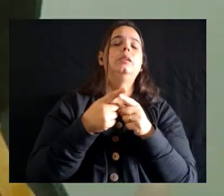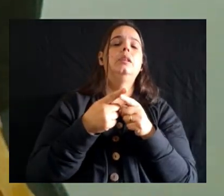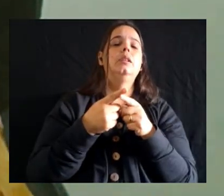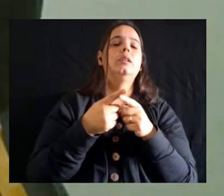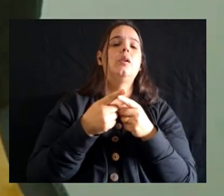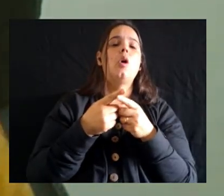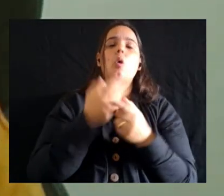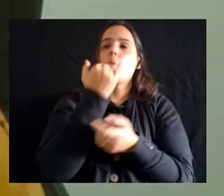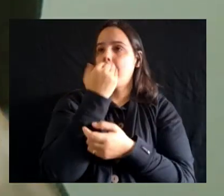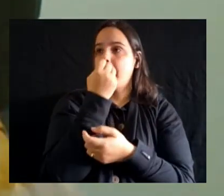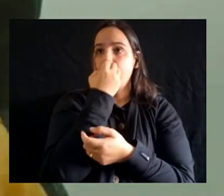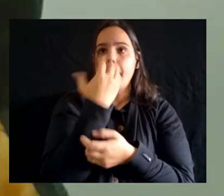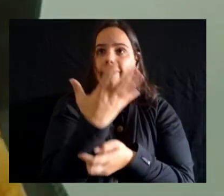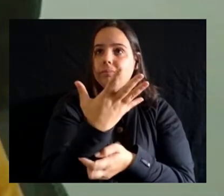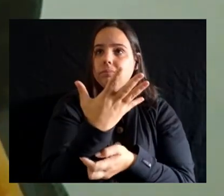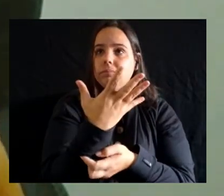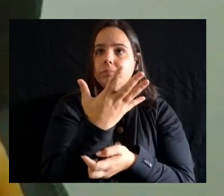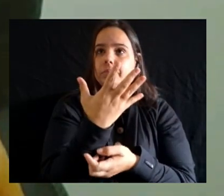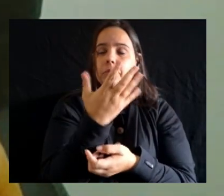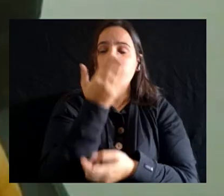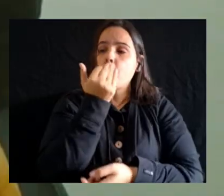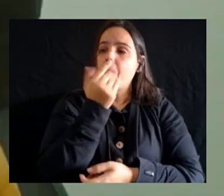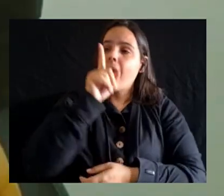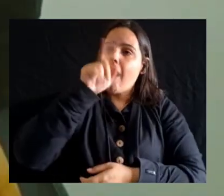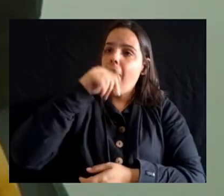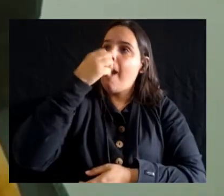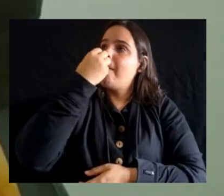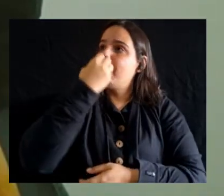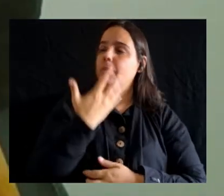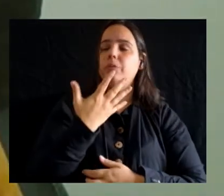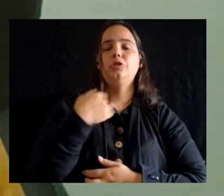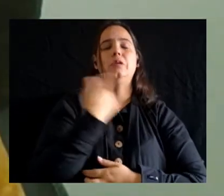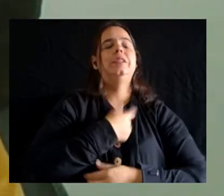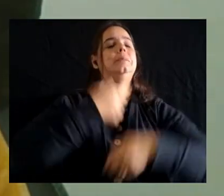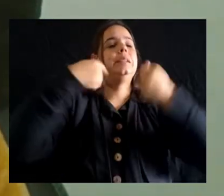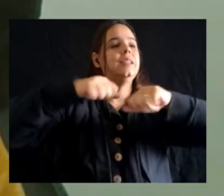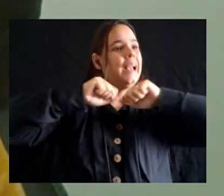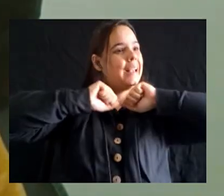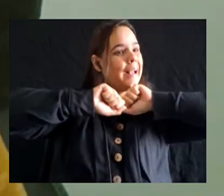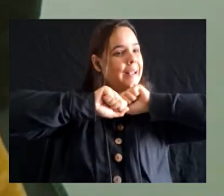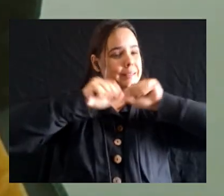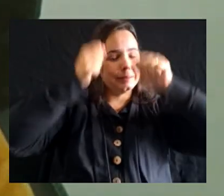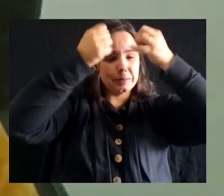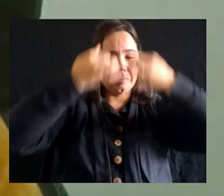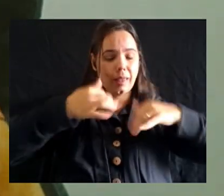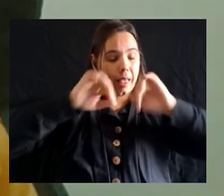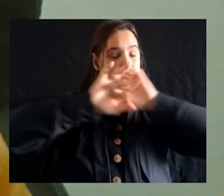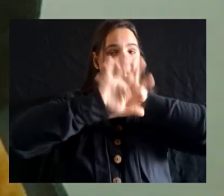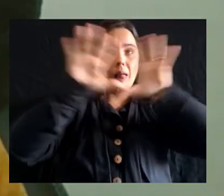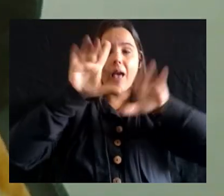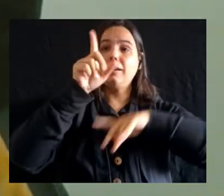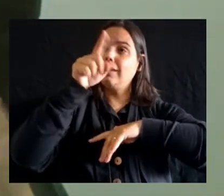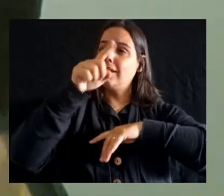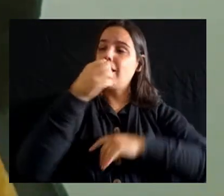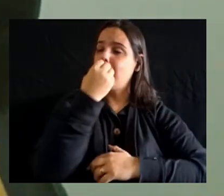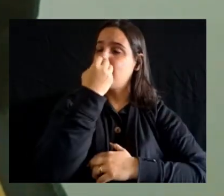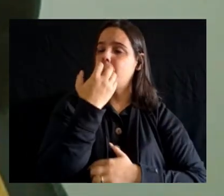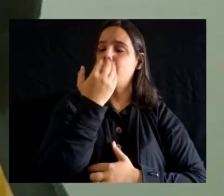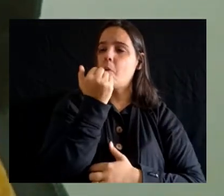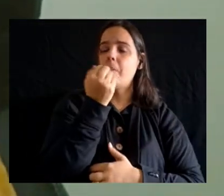bom. A gente tem que normalizar isso, né? Então, por que eu vou passar uma